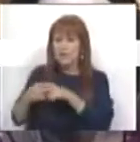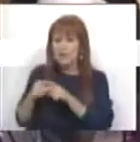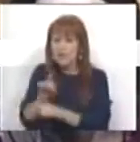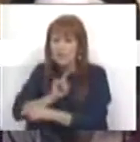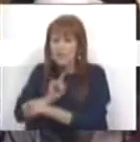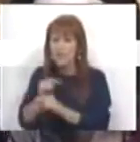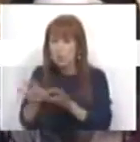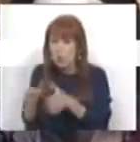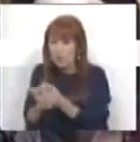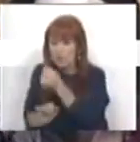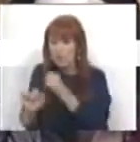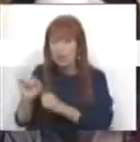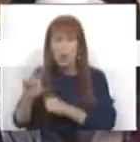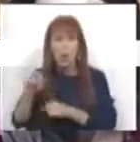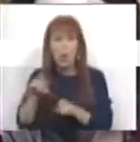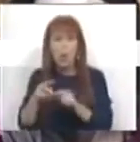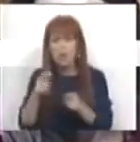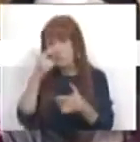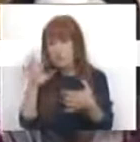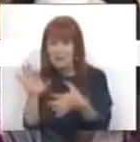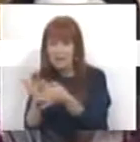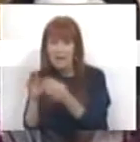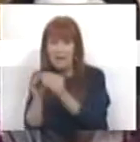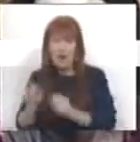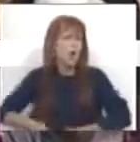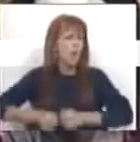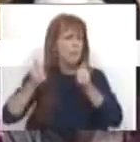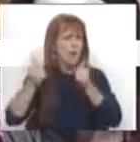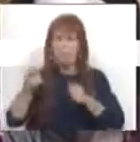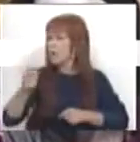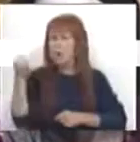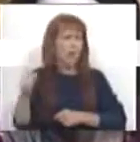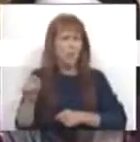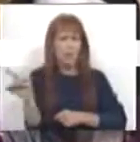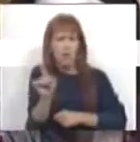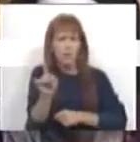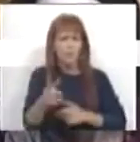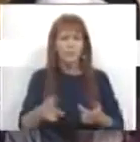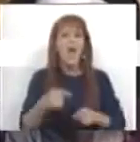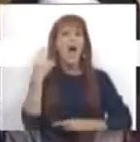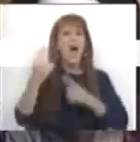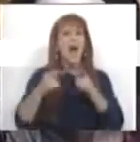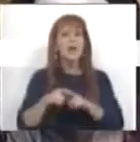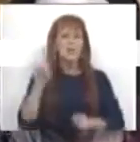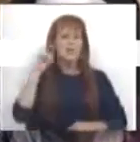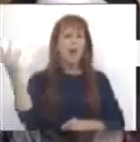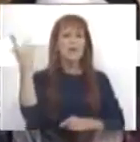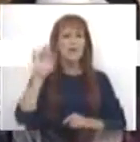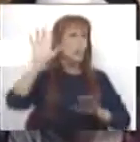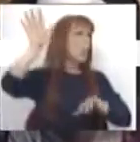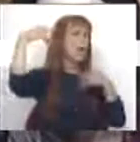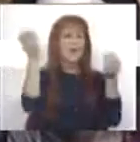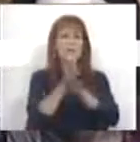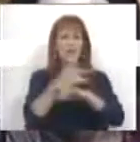interesse particular do seu grupo ou dos seus apaniguados, é o melhor? Não, não é. Alguém prestigiado num